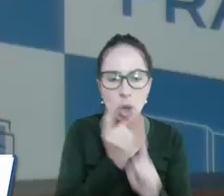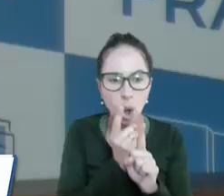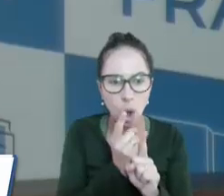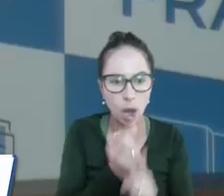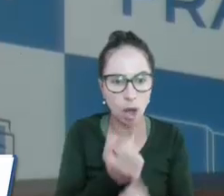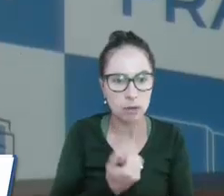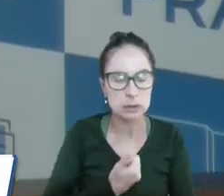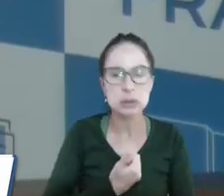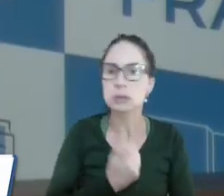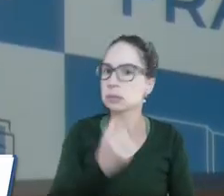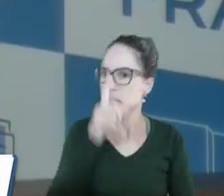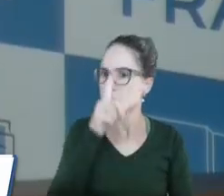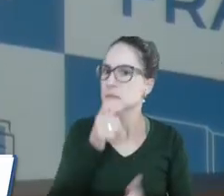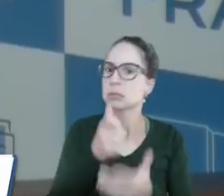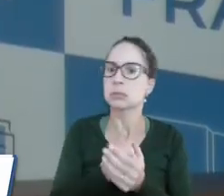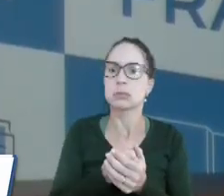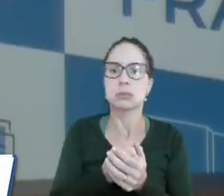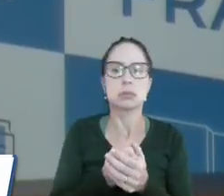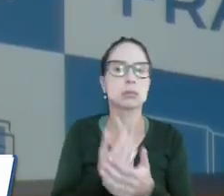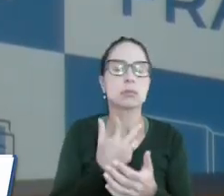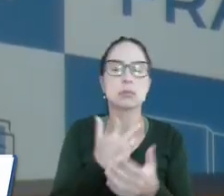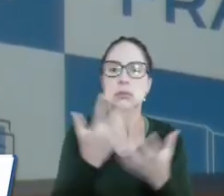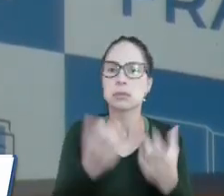a decisão ela não pode ser